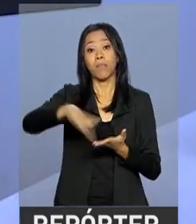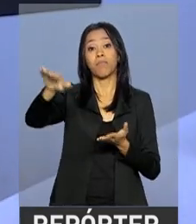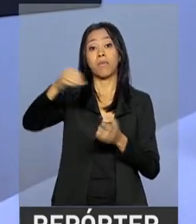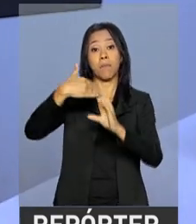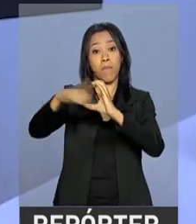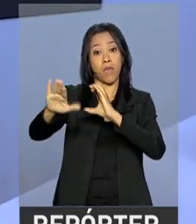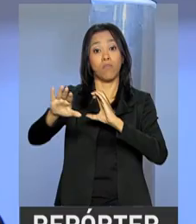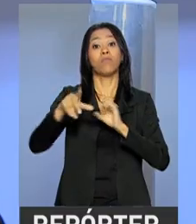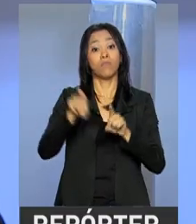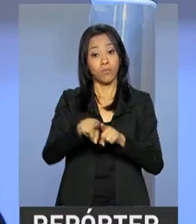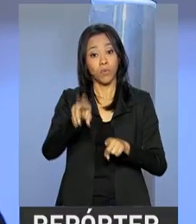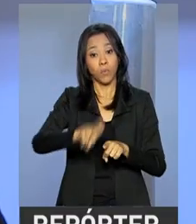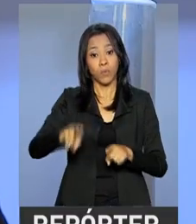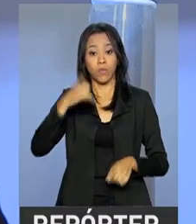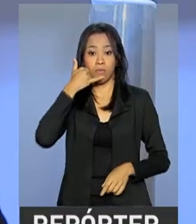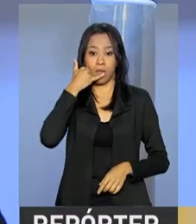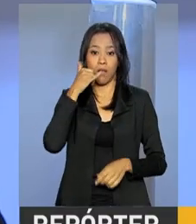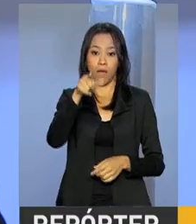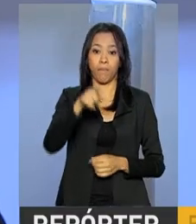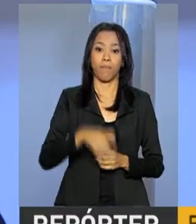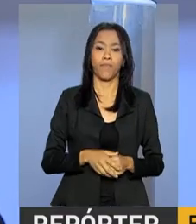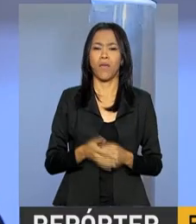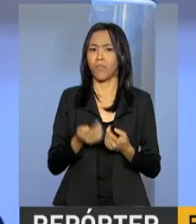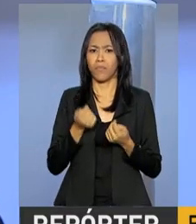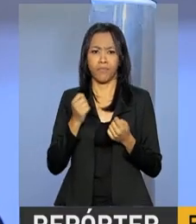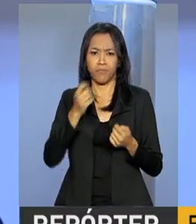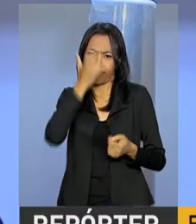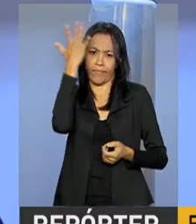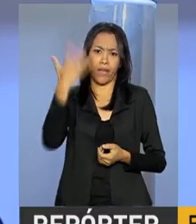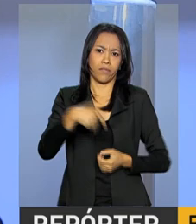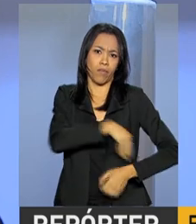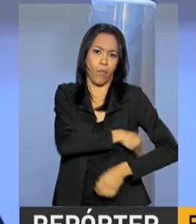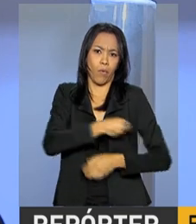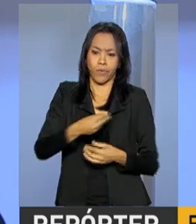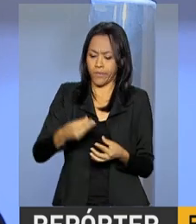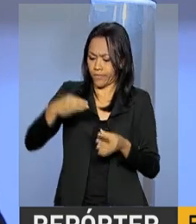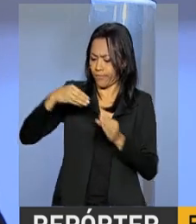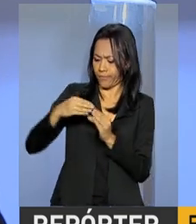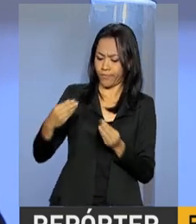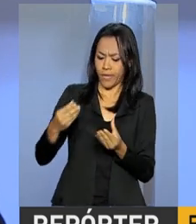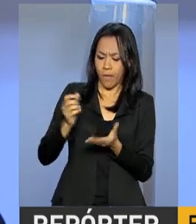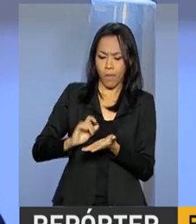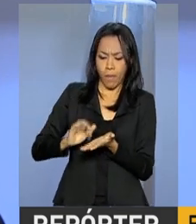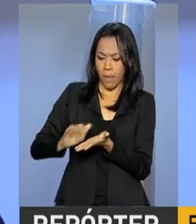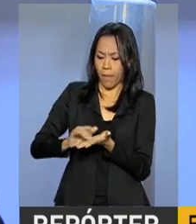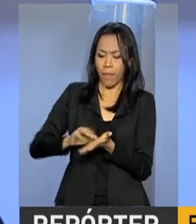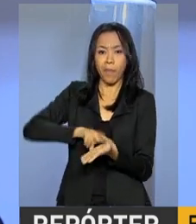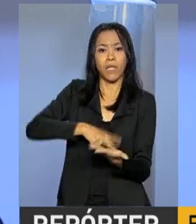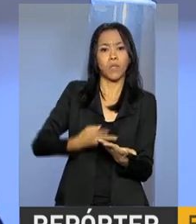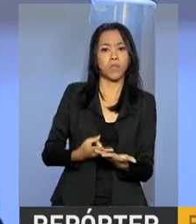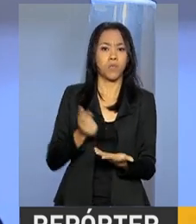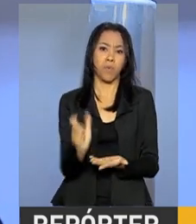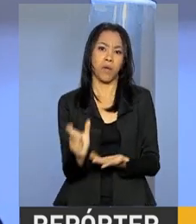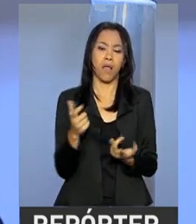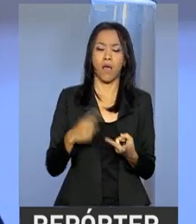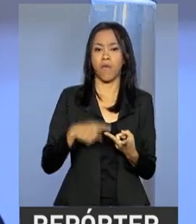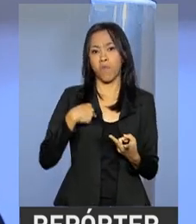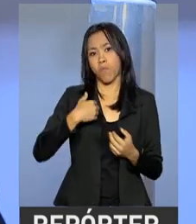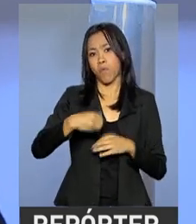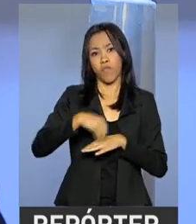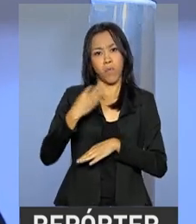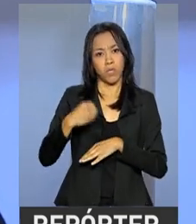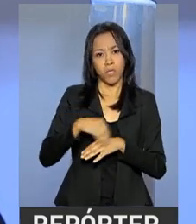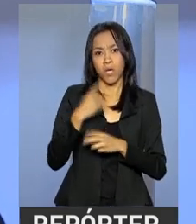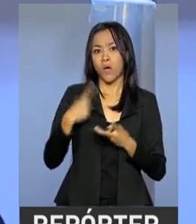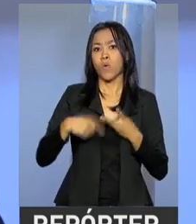pelo celular é muito prático você pega dentro da bolsa uma coisa que você quer resolver rápido uma palavra que você quer traduzir uma informação que quer